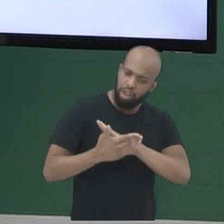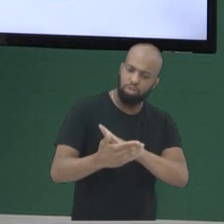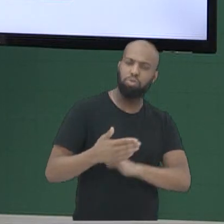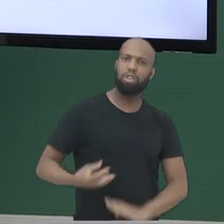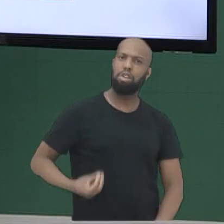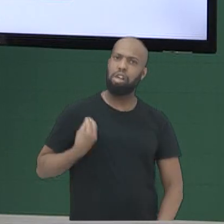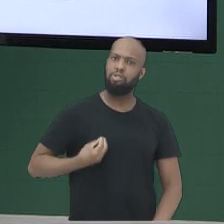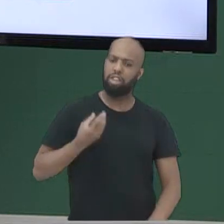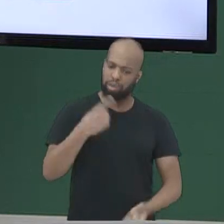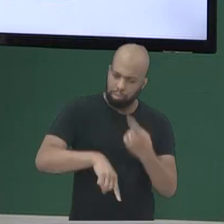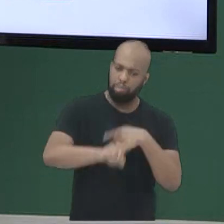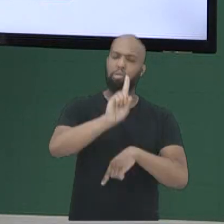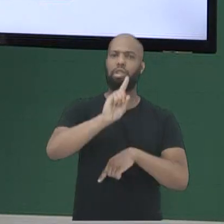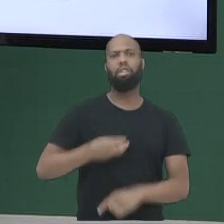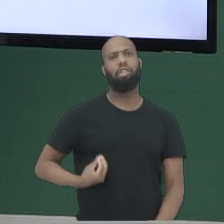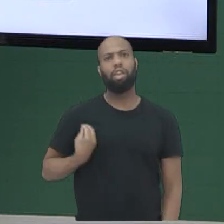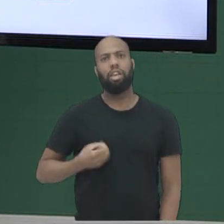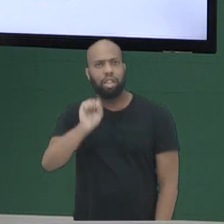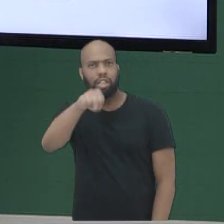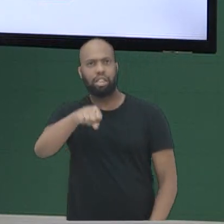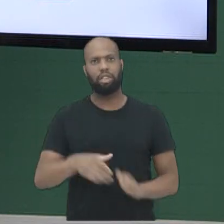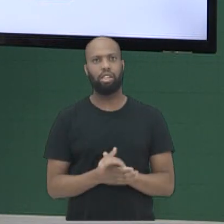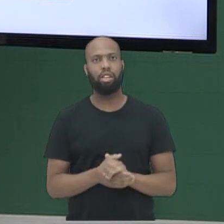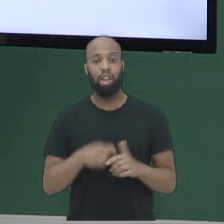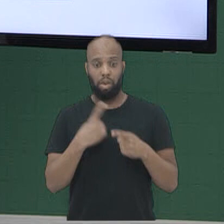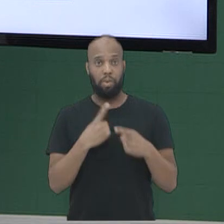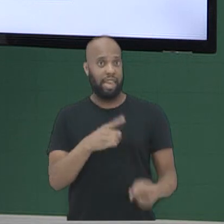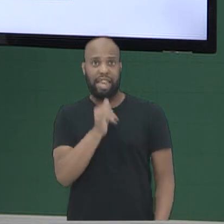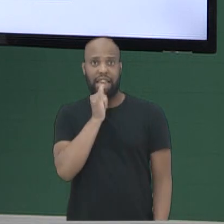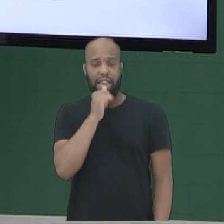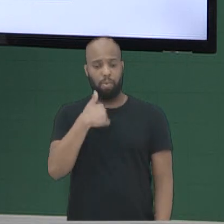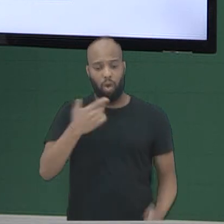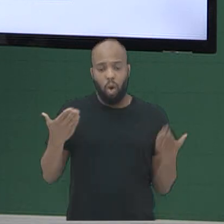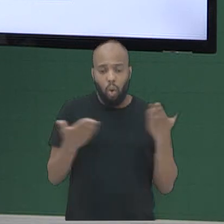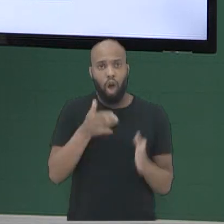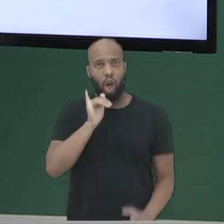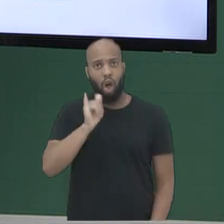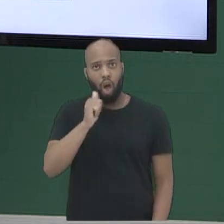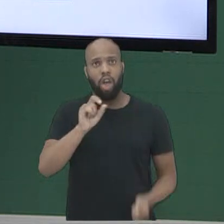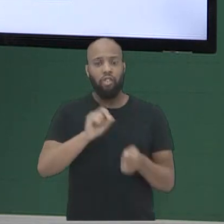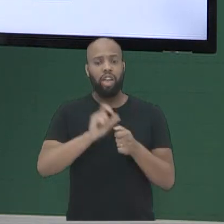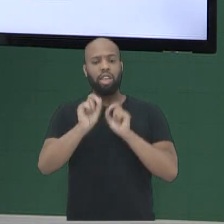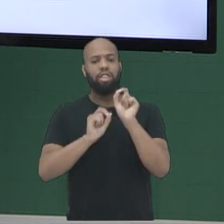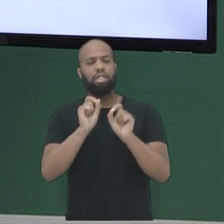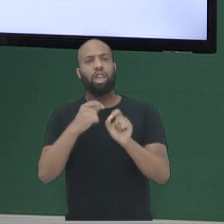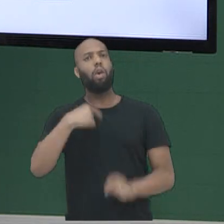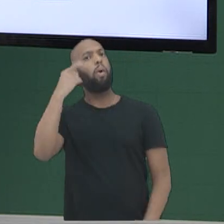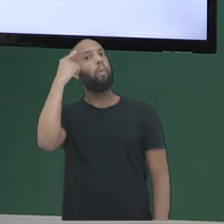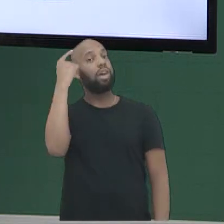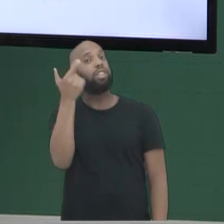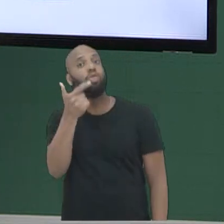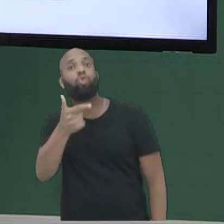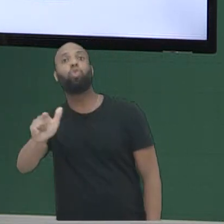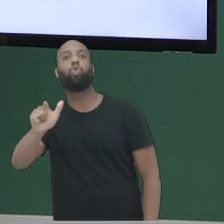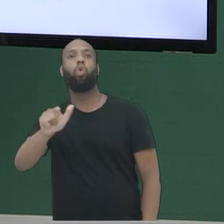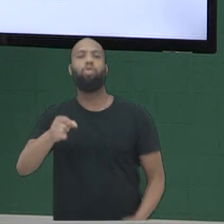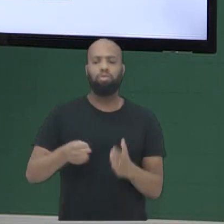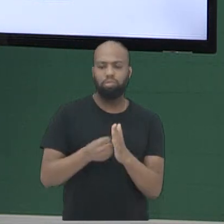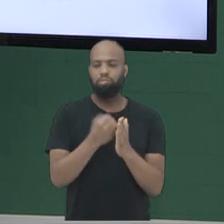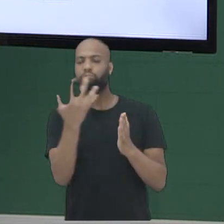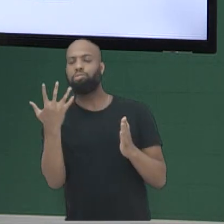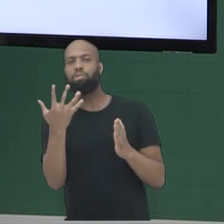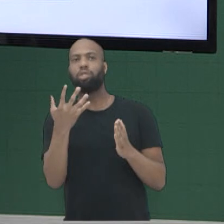vida? Bom, não sei o que você acha, você tem aí a sua ideia sobre isso, mas no meu caso, para mim, sim,